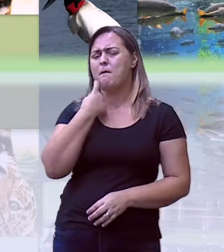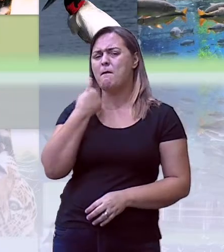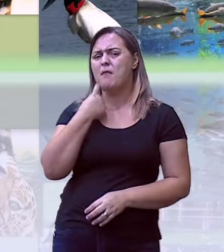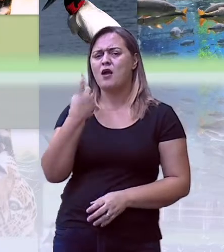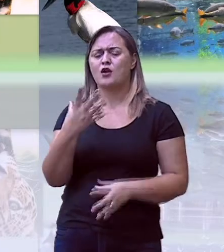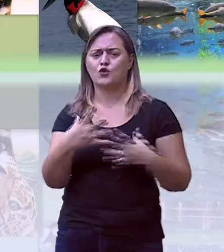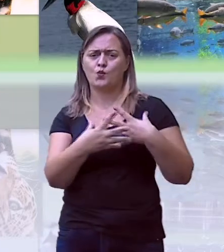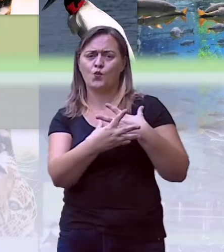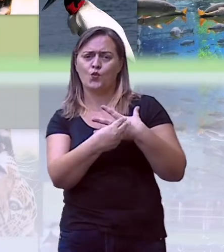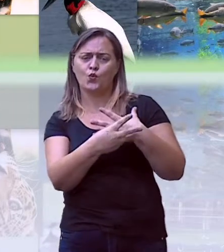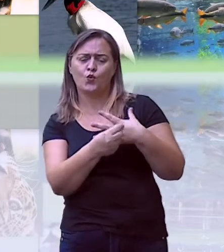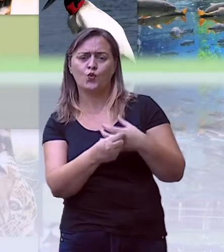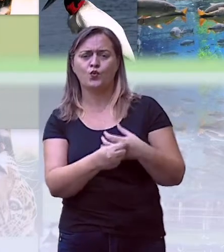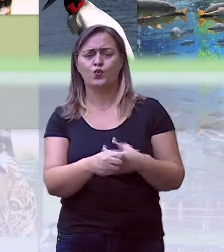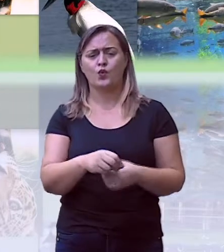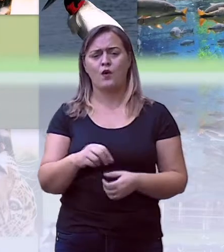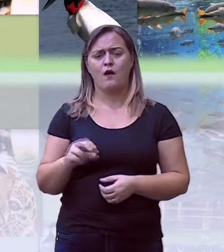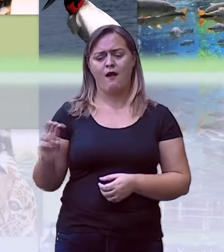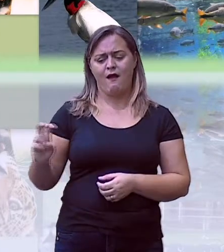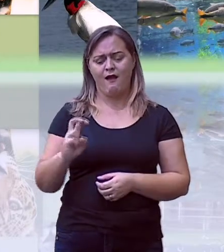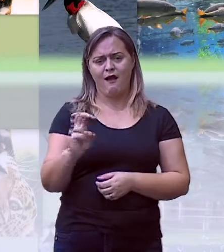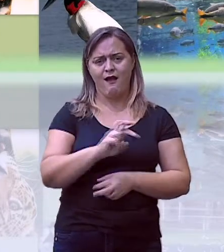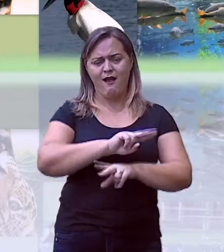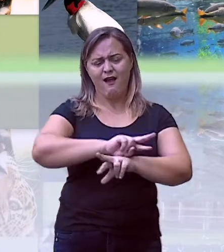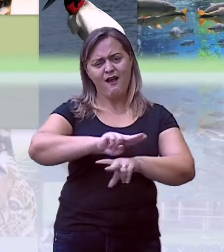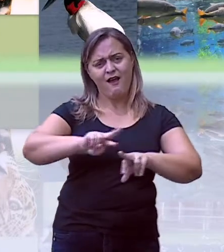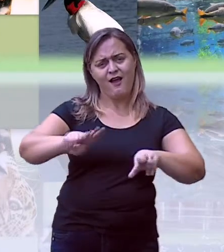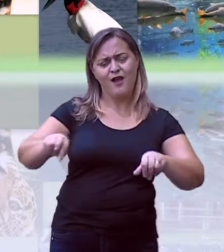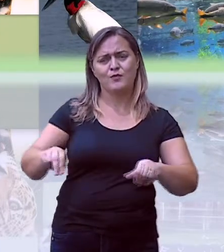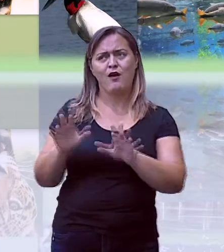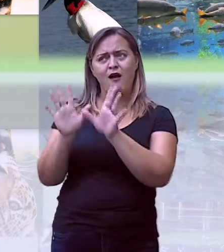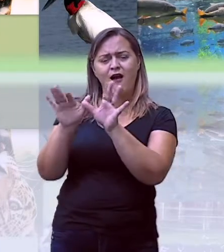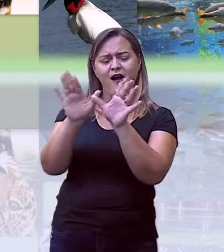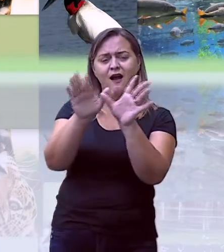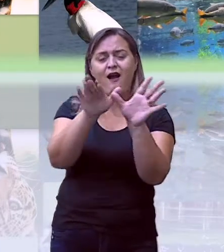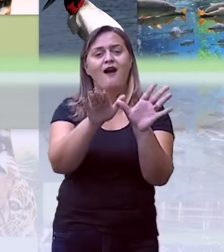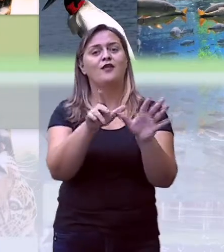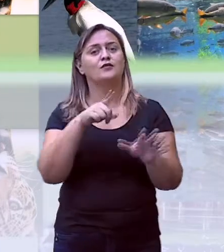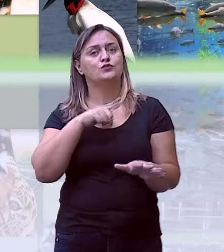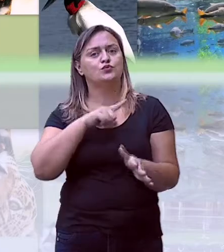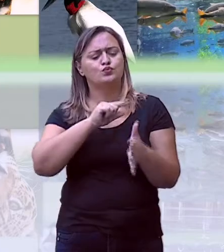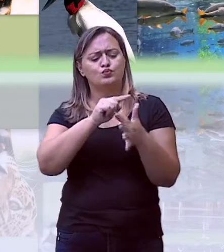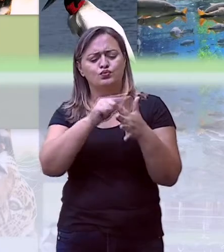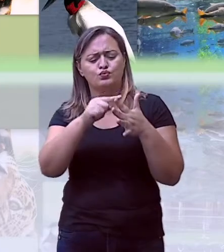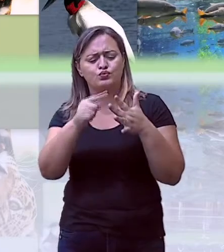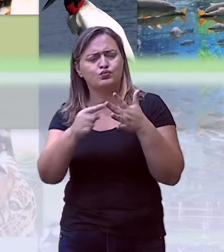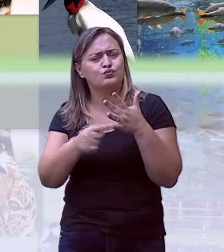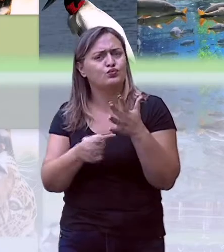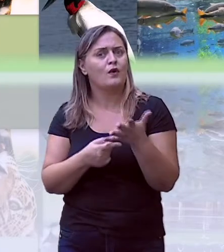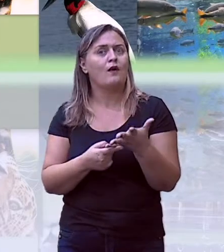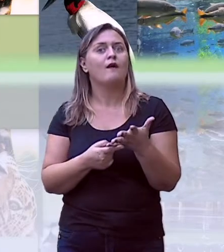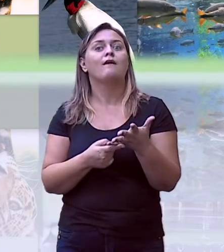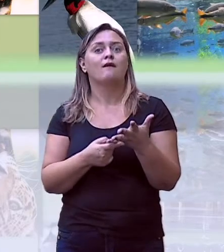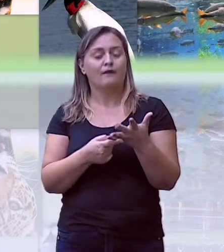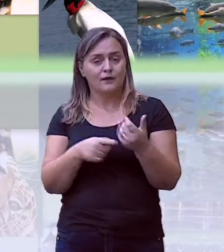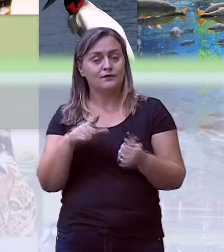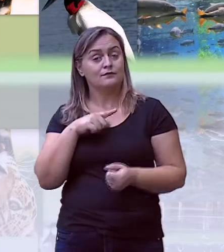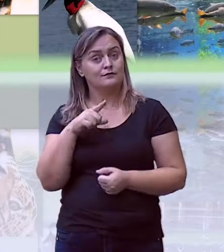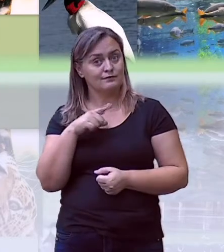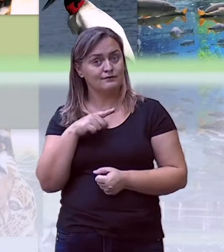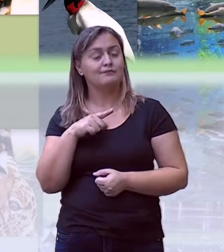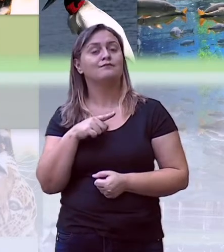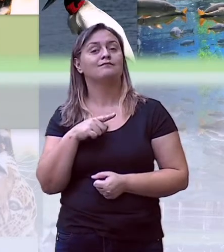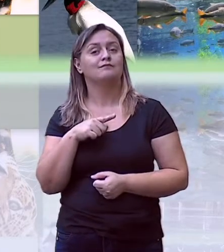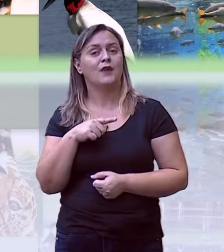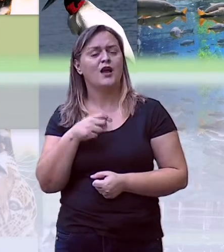mamíferos, répteis e aves. Lembra que a gente falou deles lá nos invertebrados? E aí, quando tiver dúvidas, é